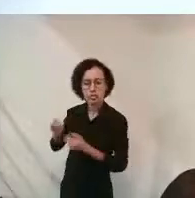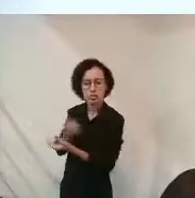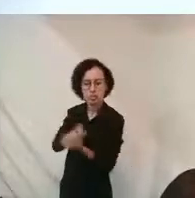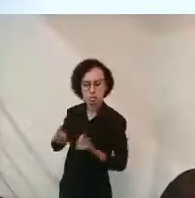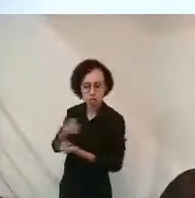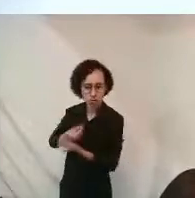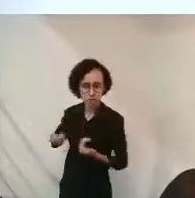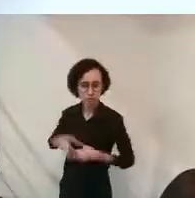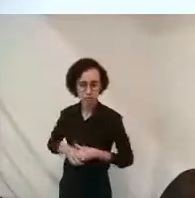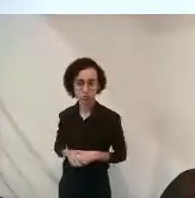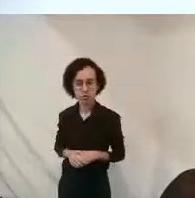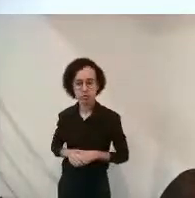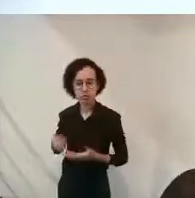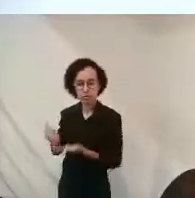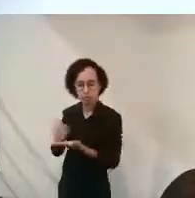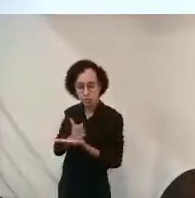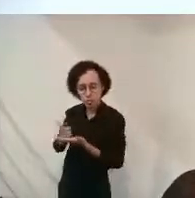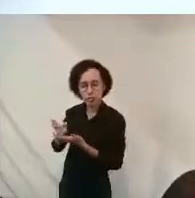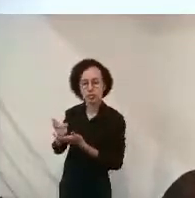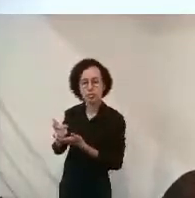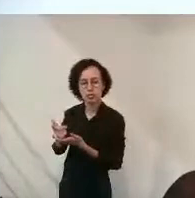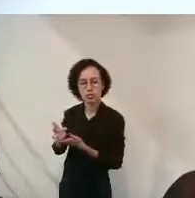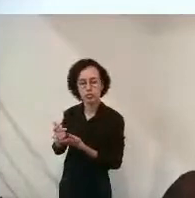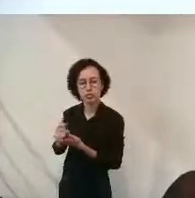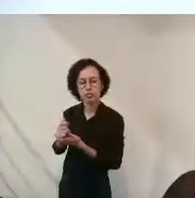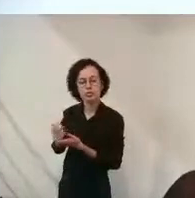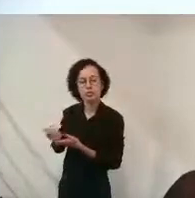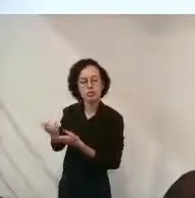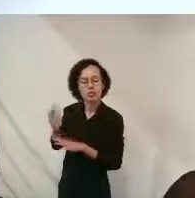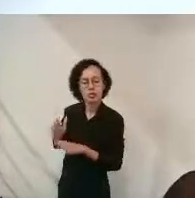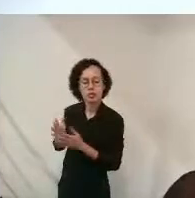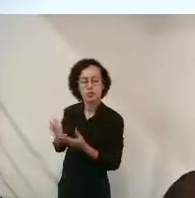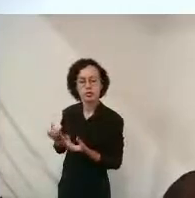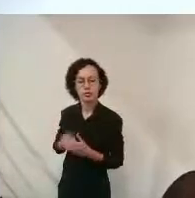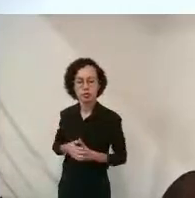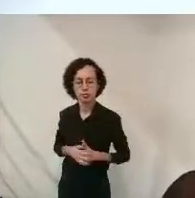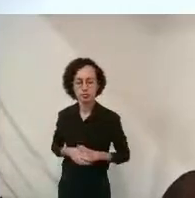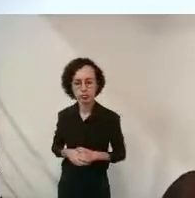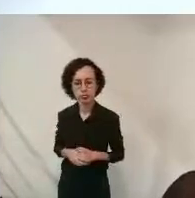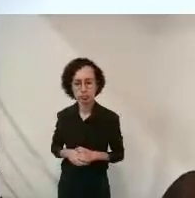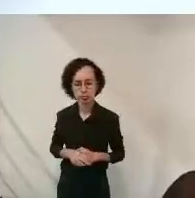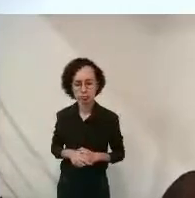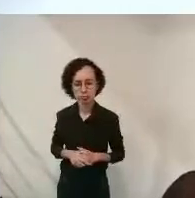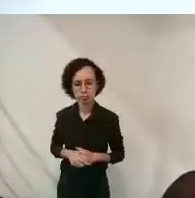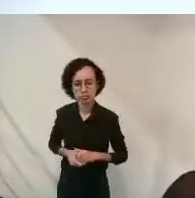econômicos, comprando, inclusive, com preço atrativo das cooperativas de catadores.